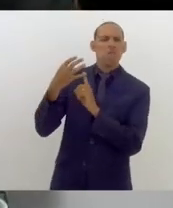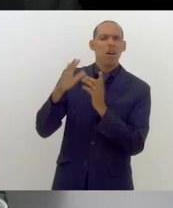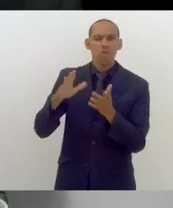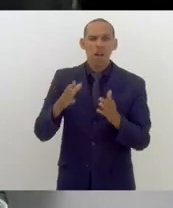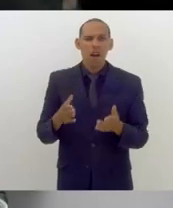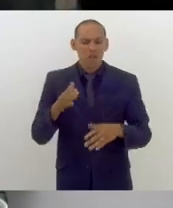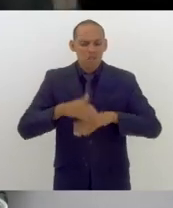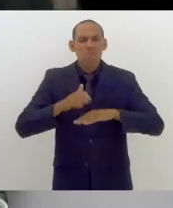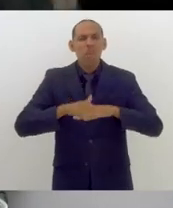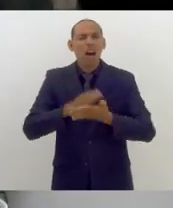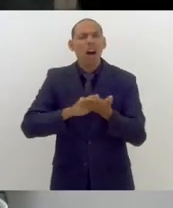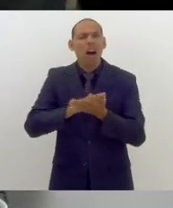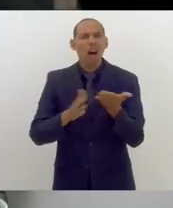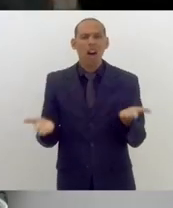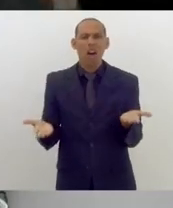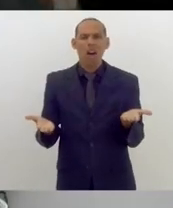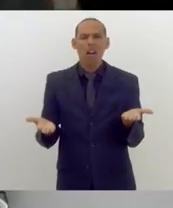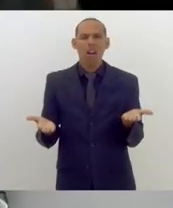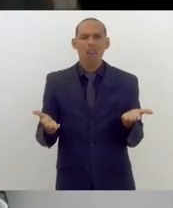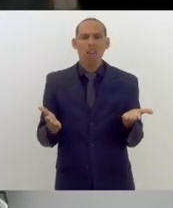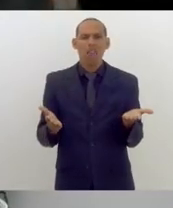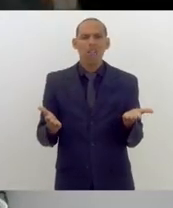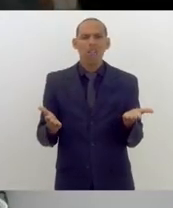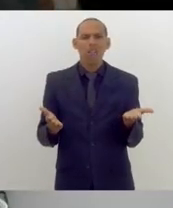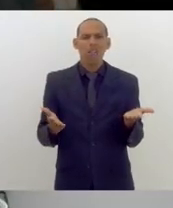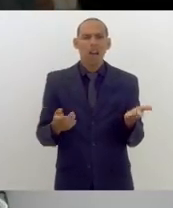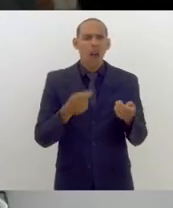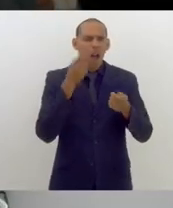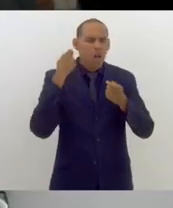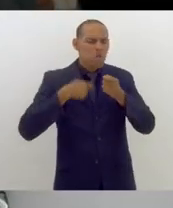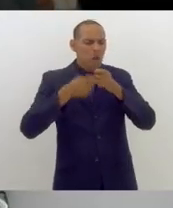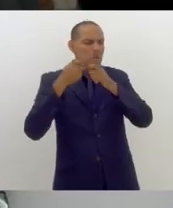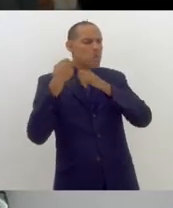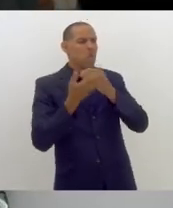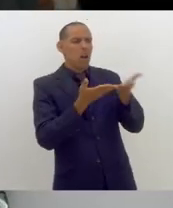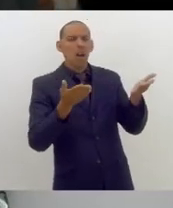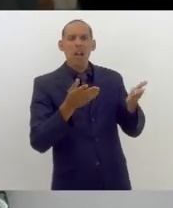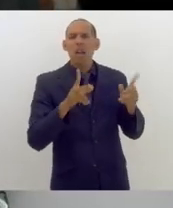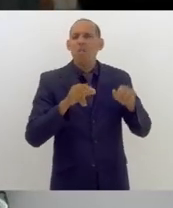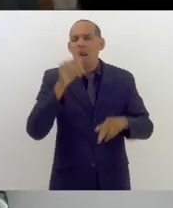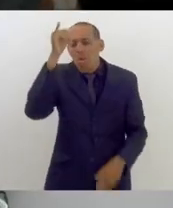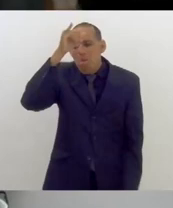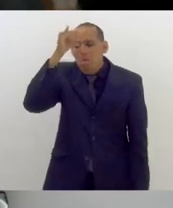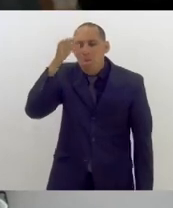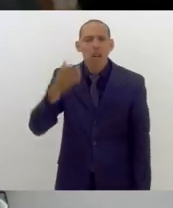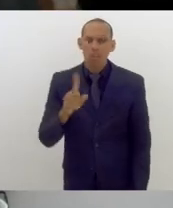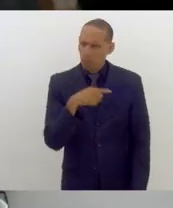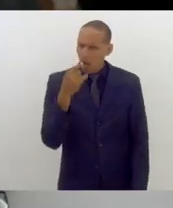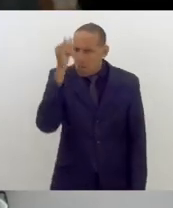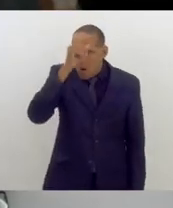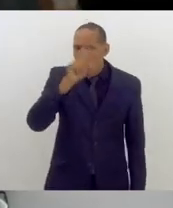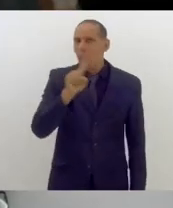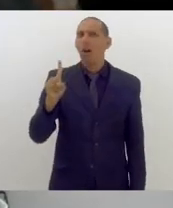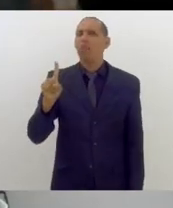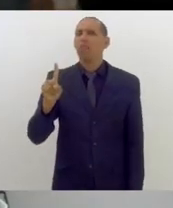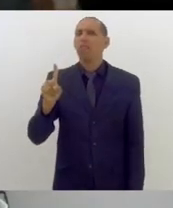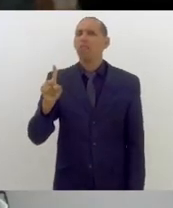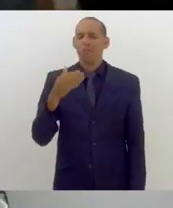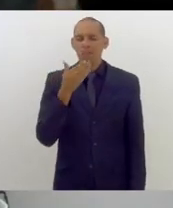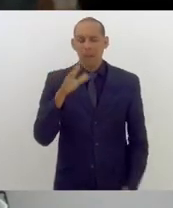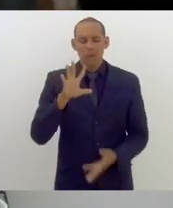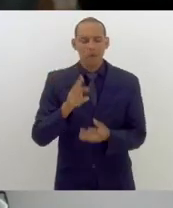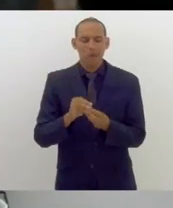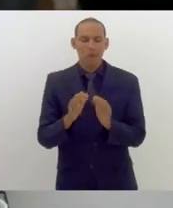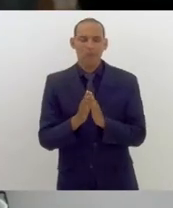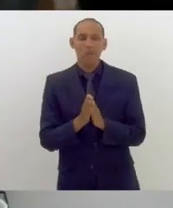partido por estar te querendo tirar pescador como bobo só que nós não somos bobo eu pedi para você